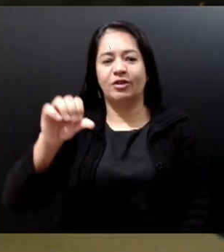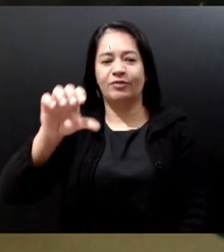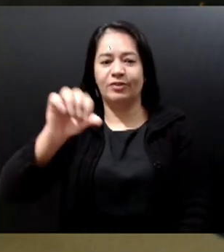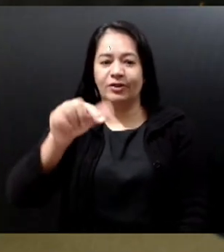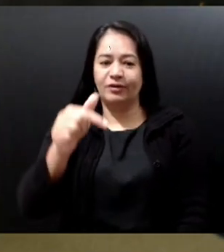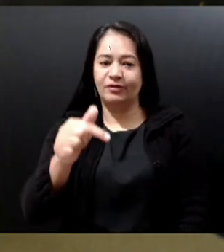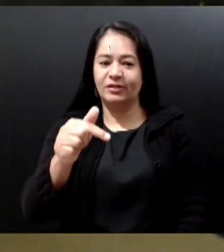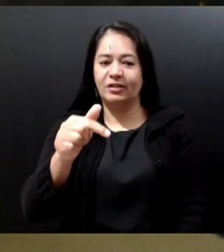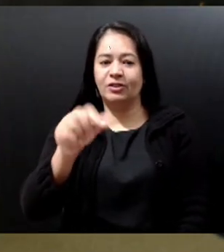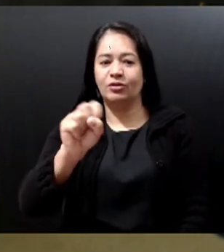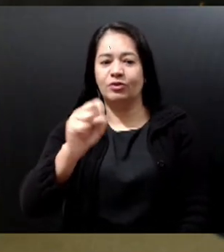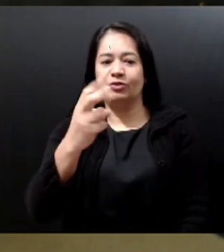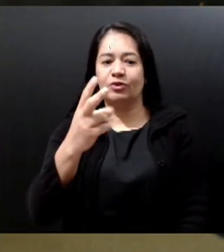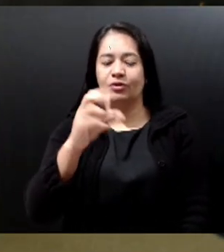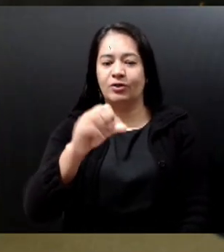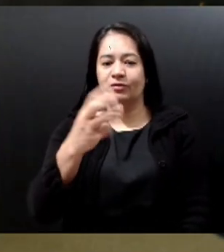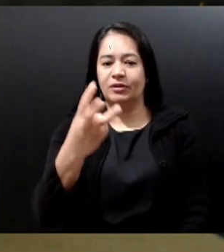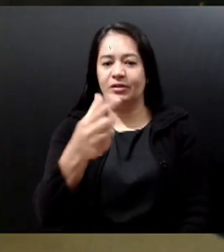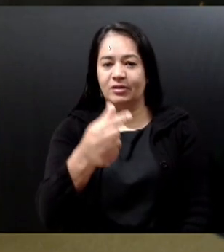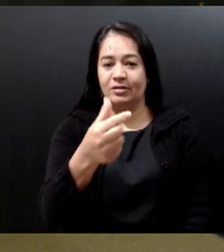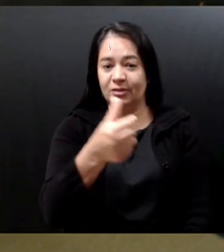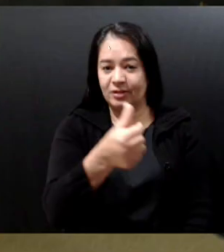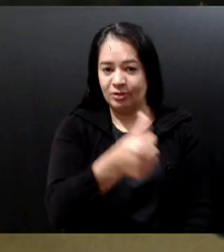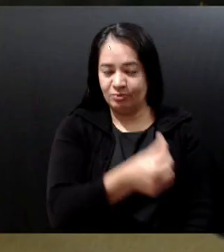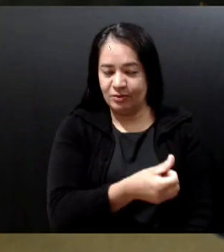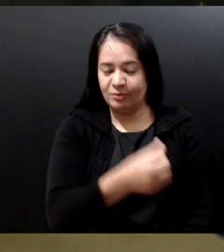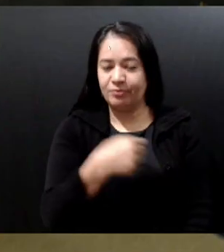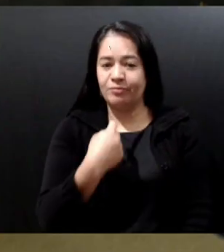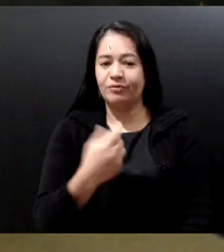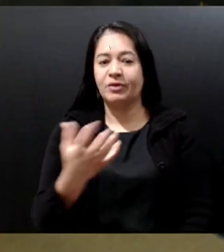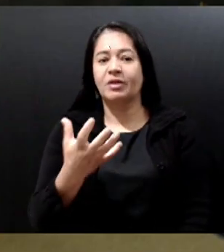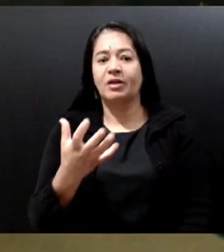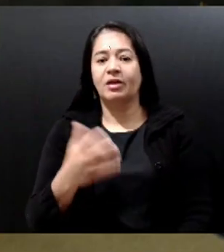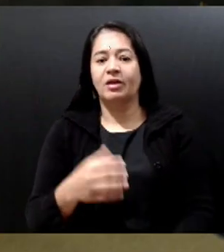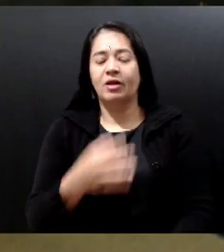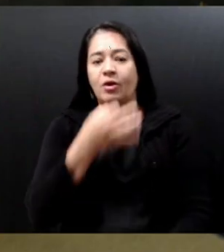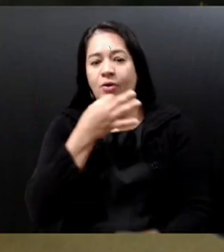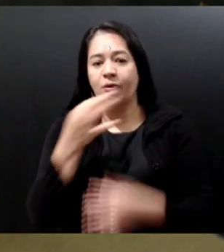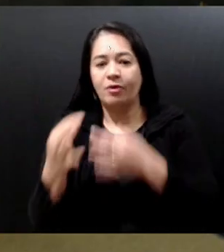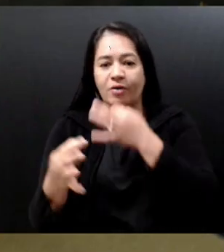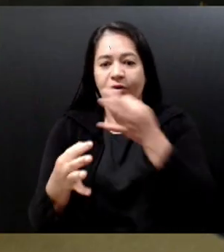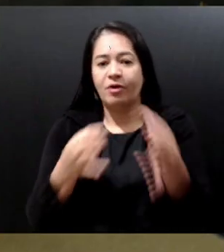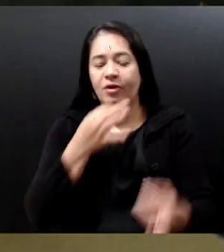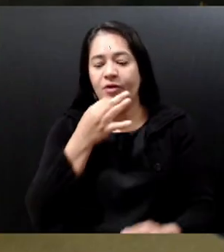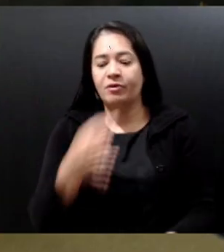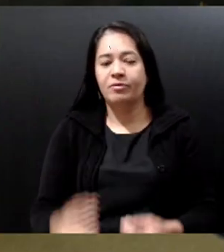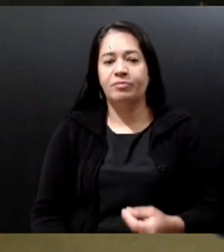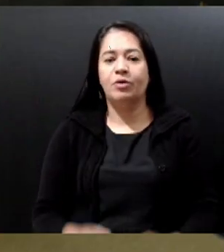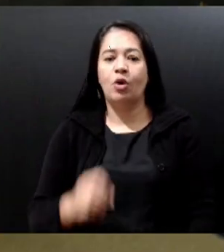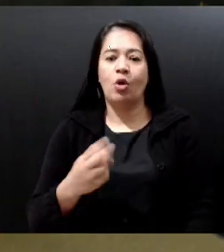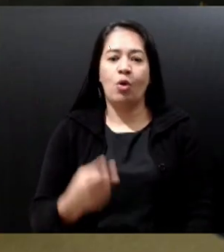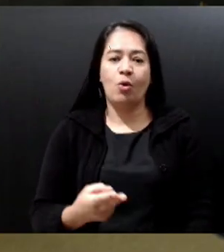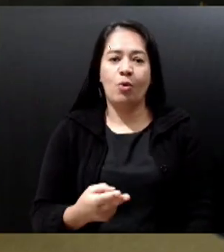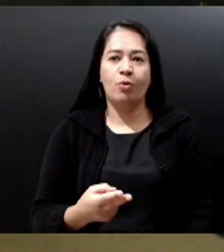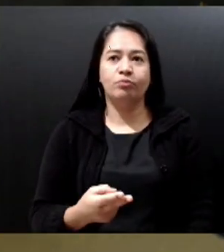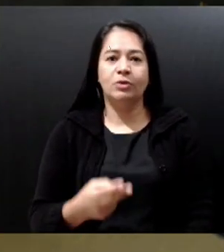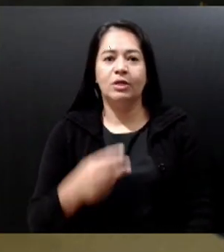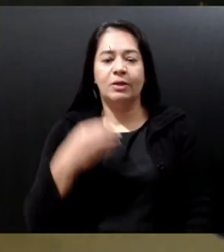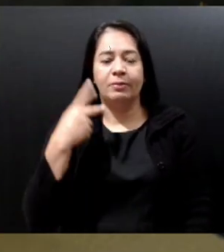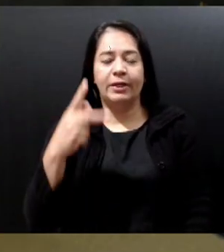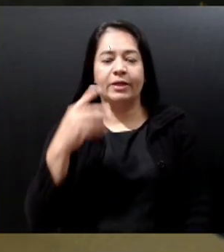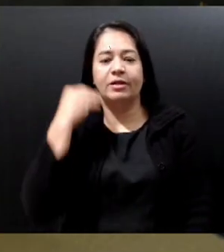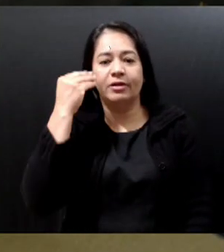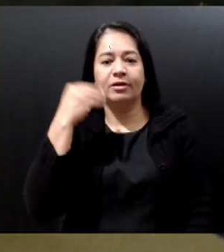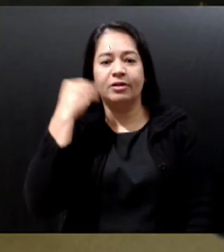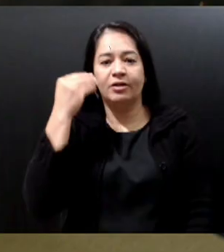19978293776. Nós gostaríamos de saber a sua opinião, a sua dúvida ou então a sua experiência. Compartilhe